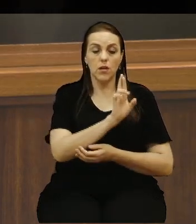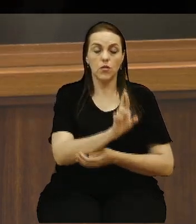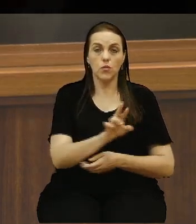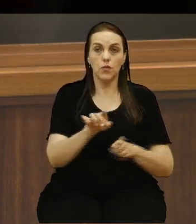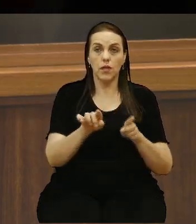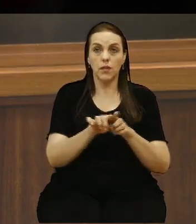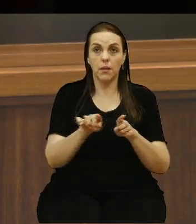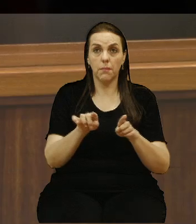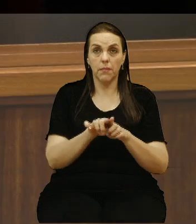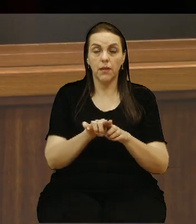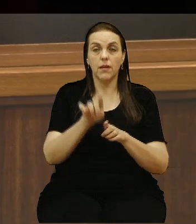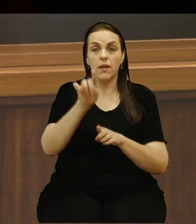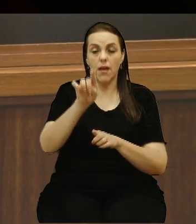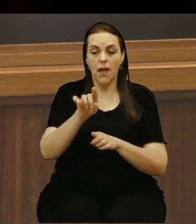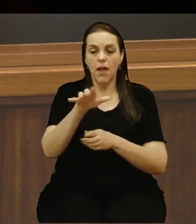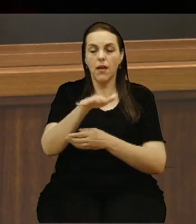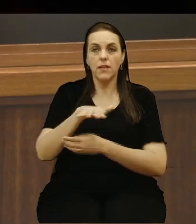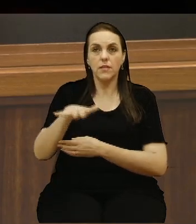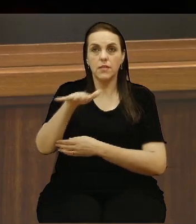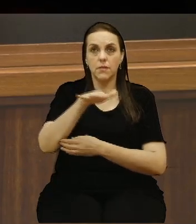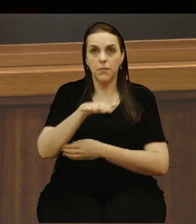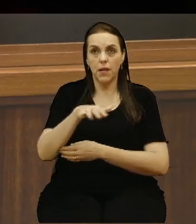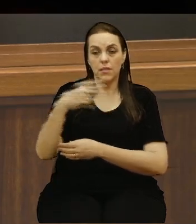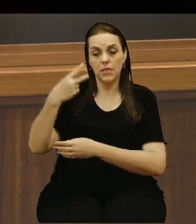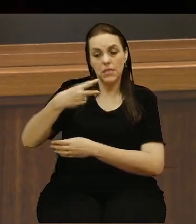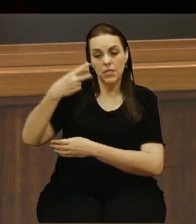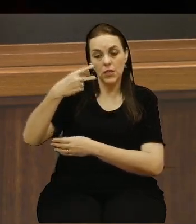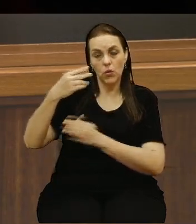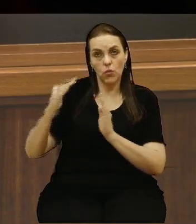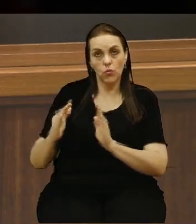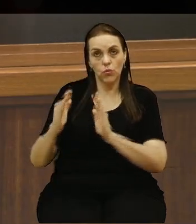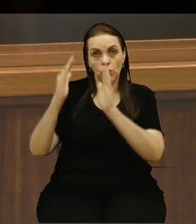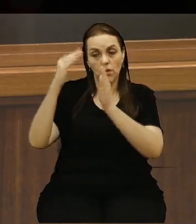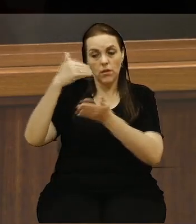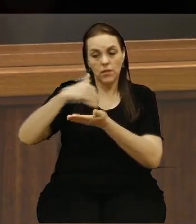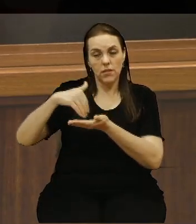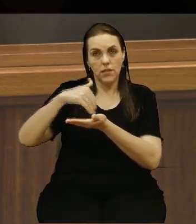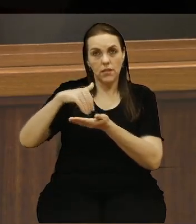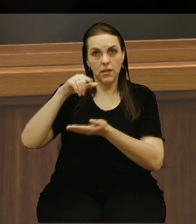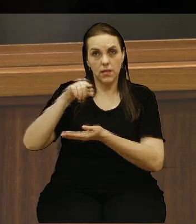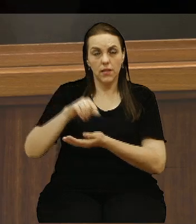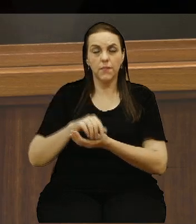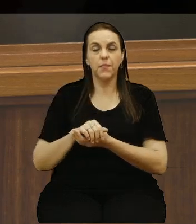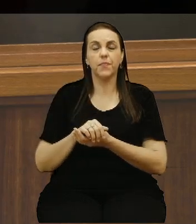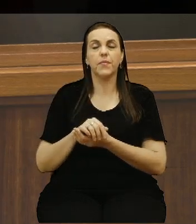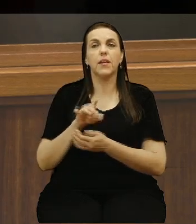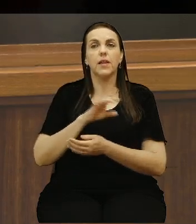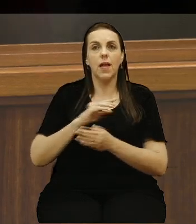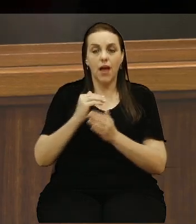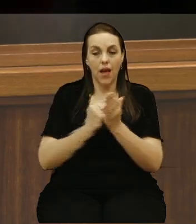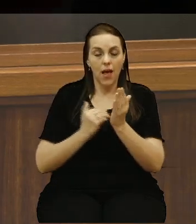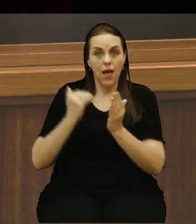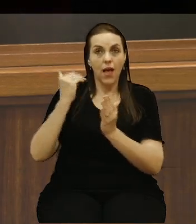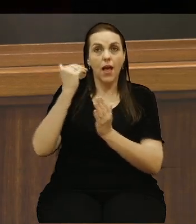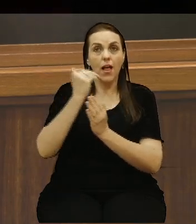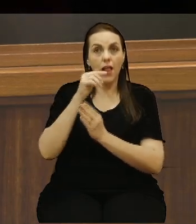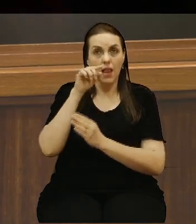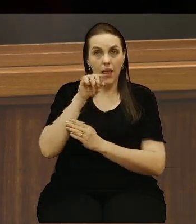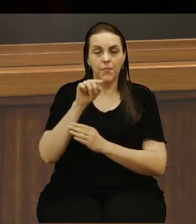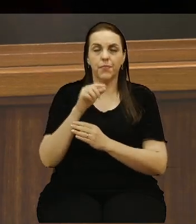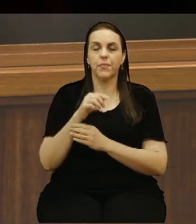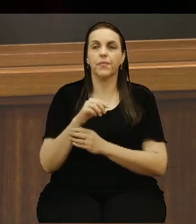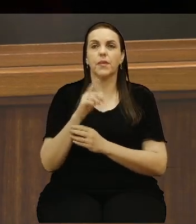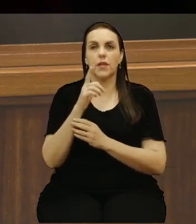é feito nesse espaço que é no segundo andar ali da secretaria. Além disso, todo mundo que é atendido